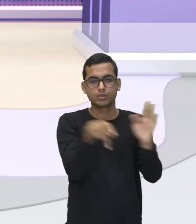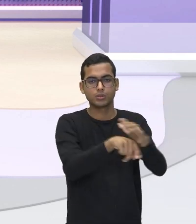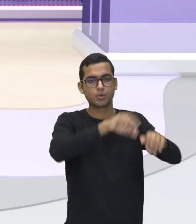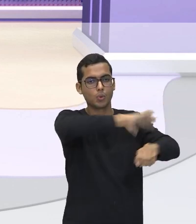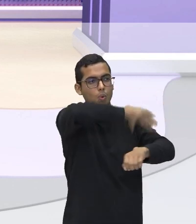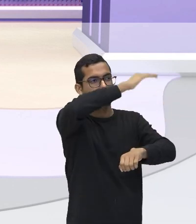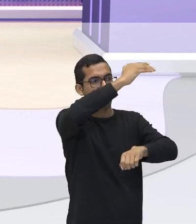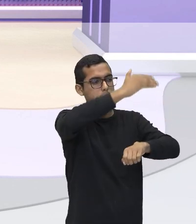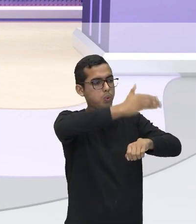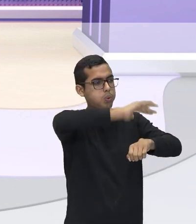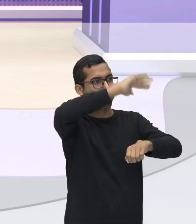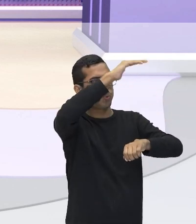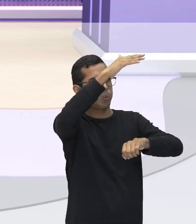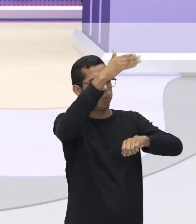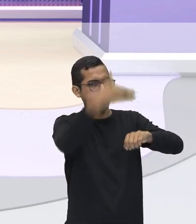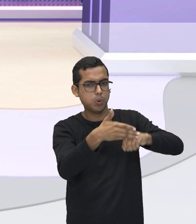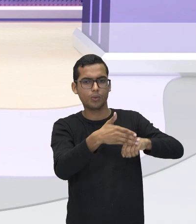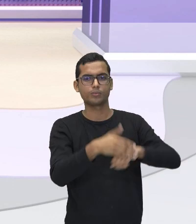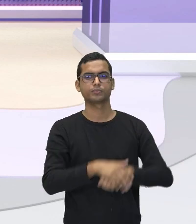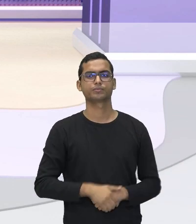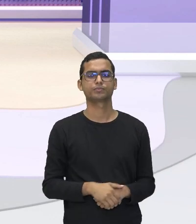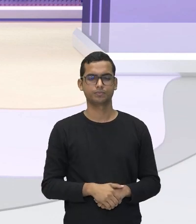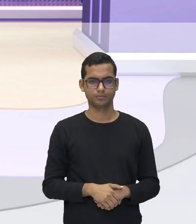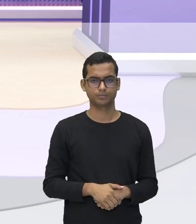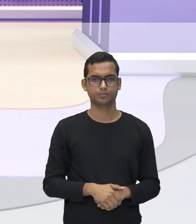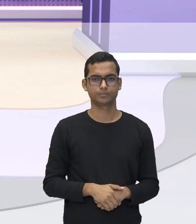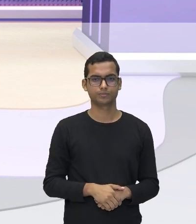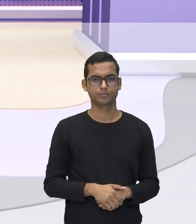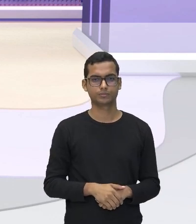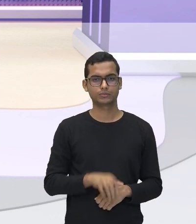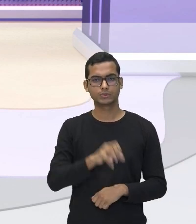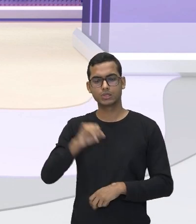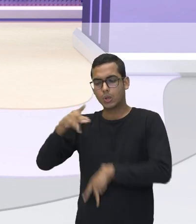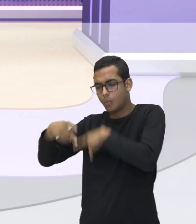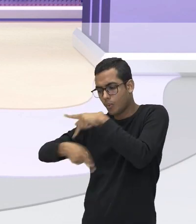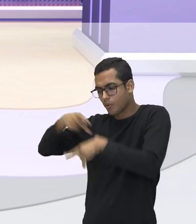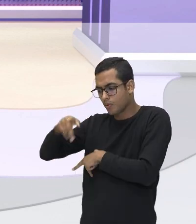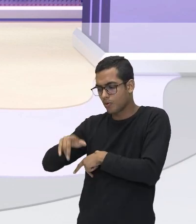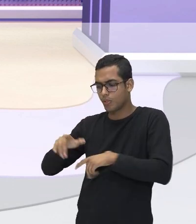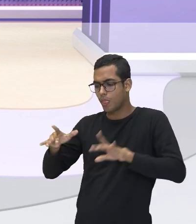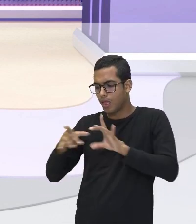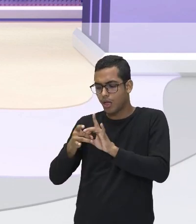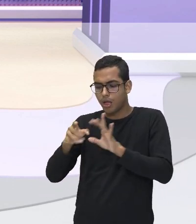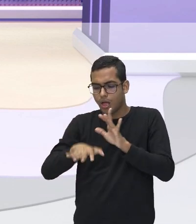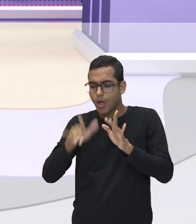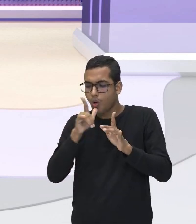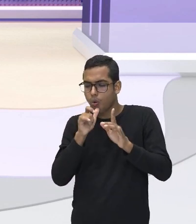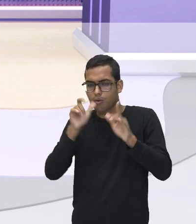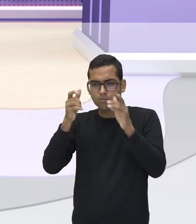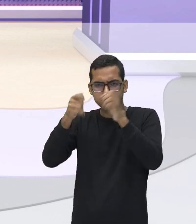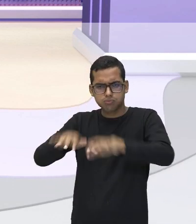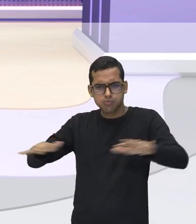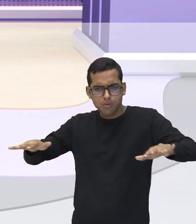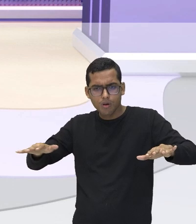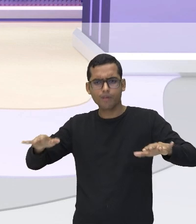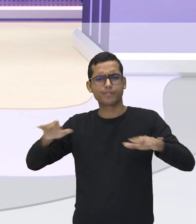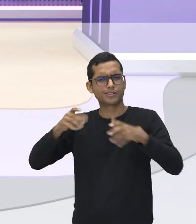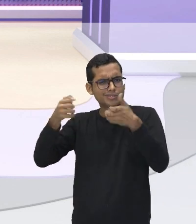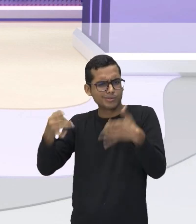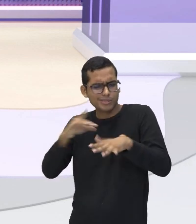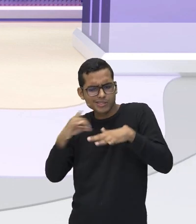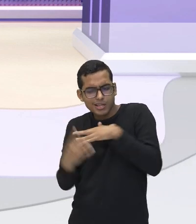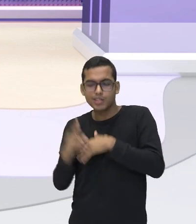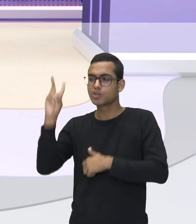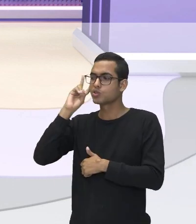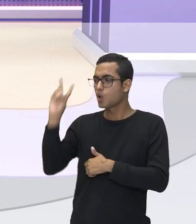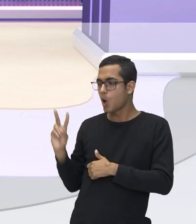de deuses que habitam o topo das montanhas. Se é um povo muito ligado ao mar, vai falar de deuses e de histórias,